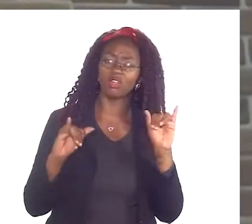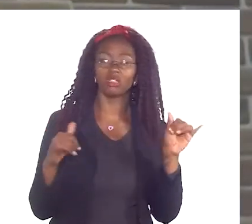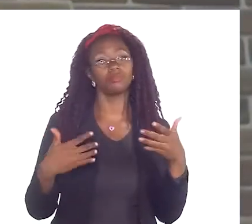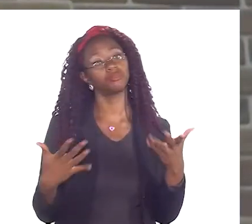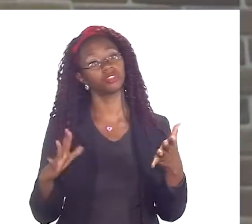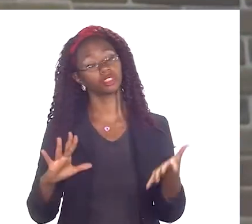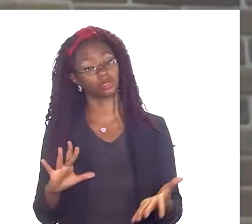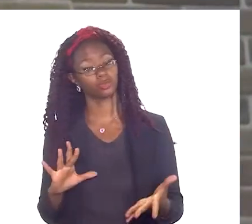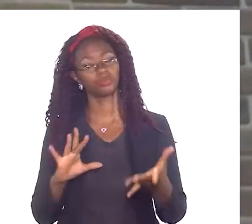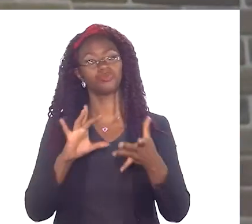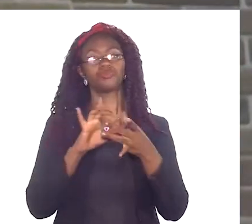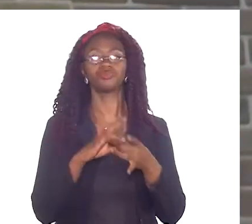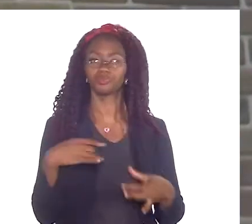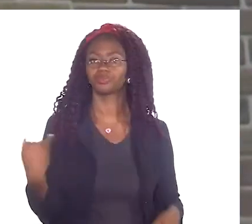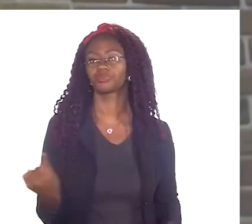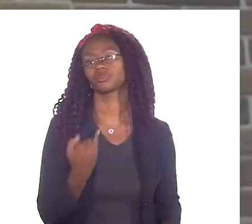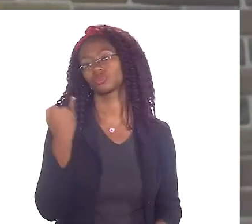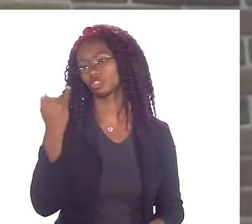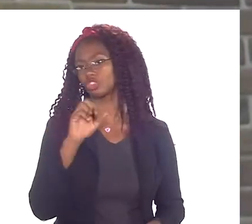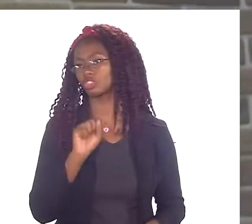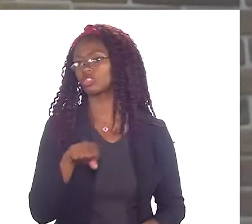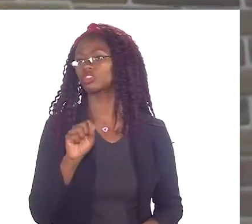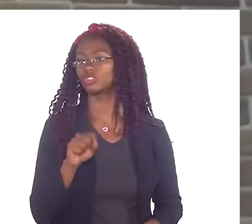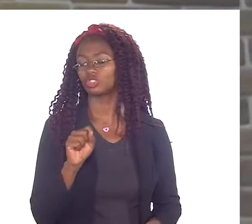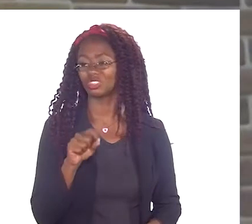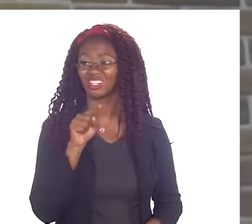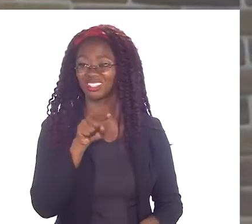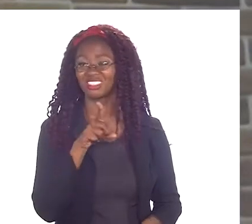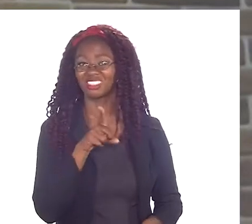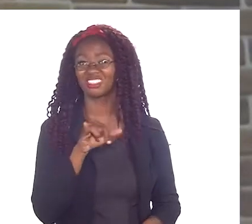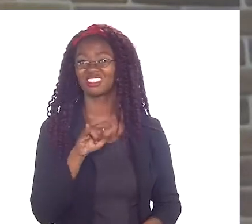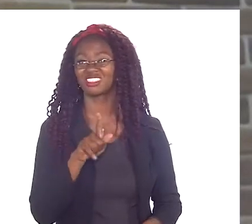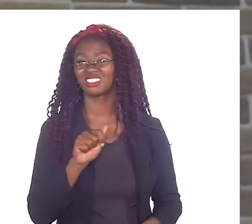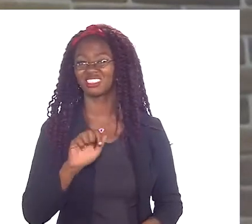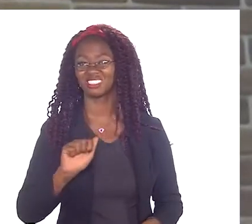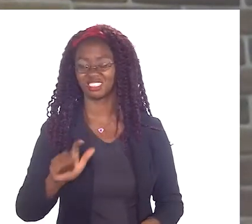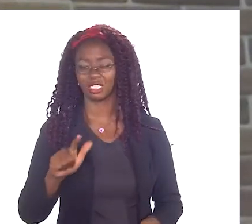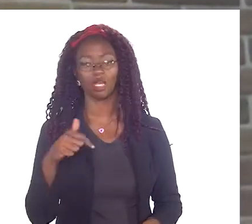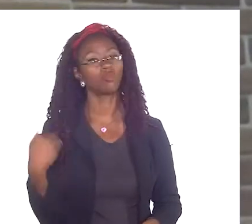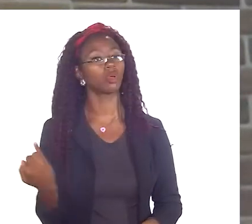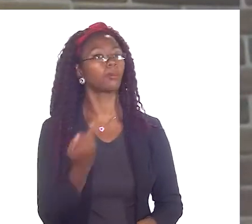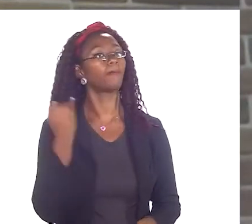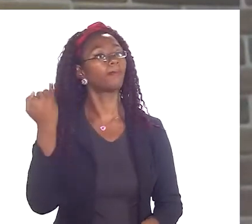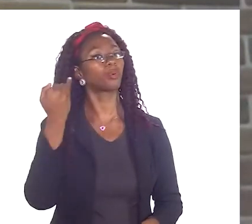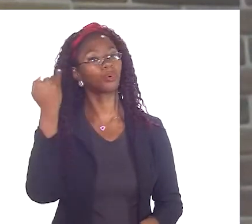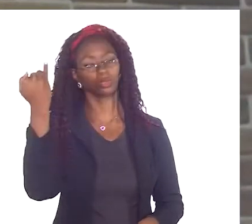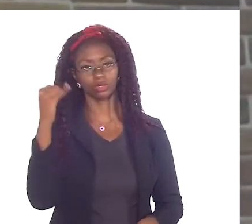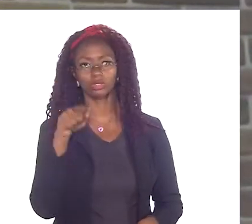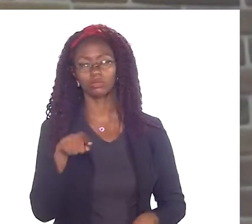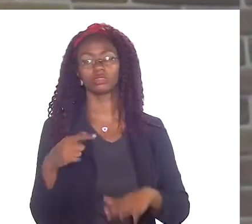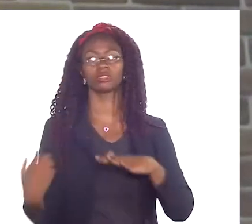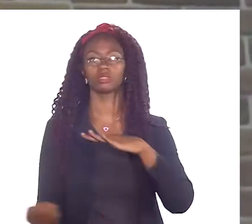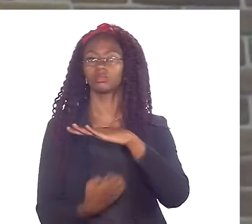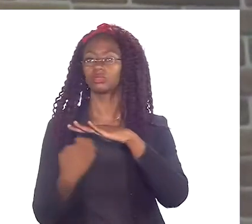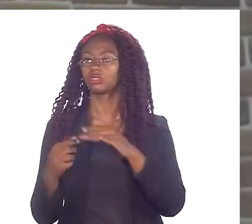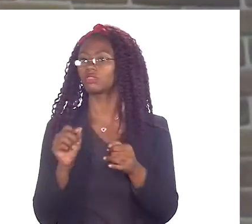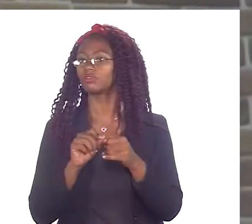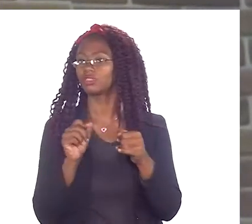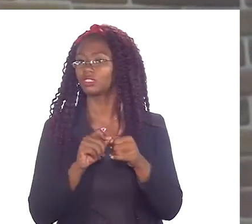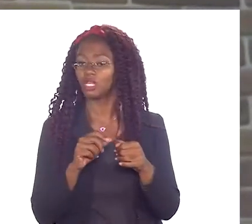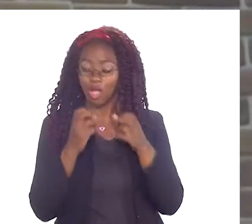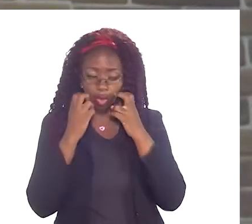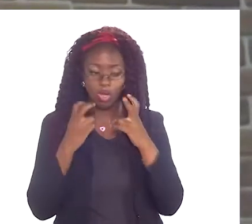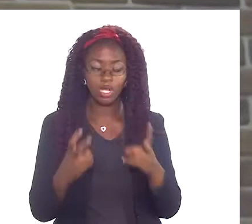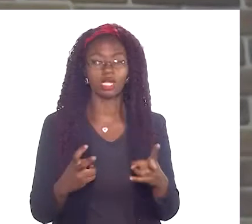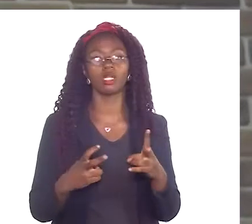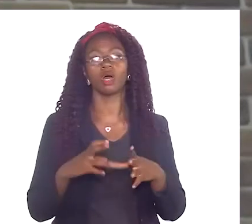essa conexão, ela com certeza soma muitos pontos. Essa pegada digital, ela é importante para que a empresa ela olhe o